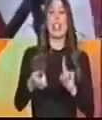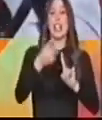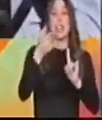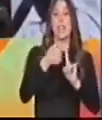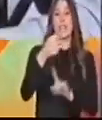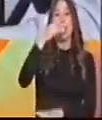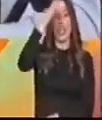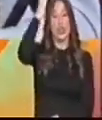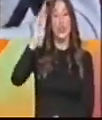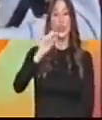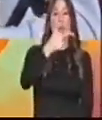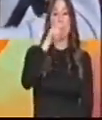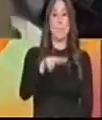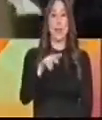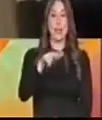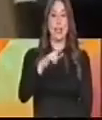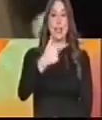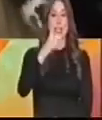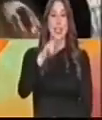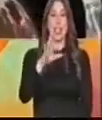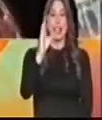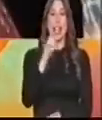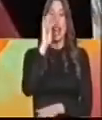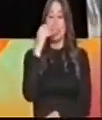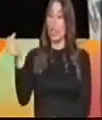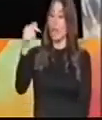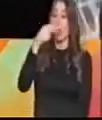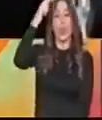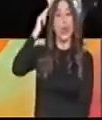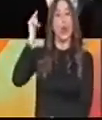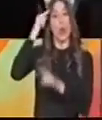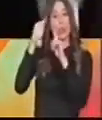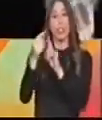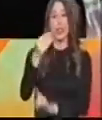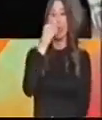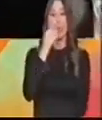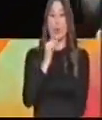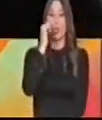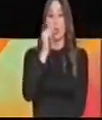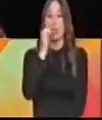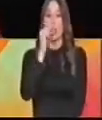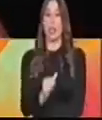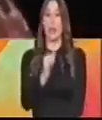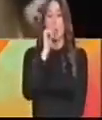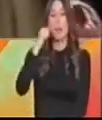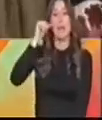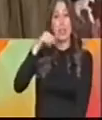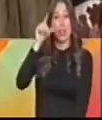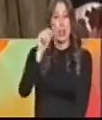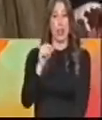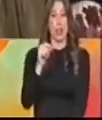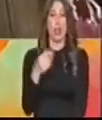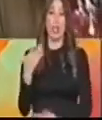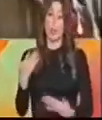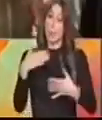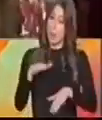São Martinho. A Sónia veio a Penafiel para comer castanhas e beber vinho. Olhe para